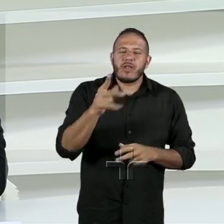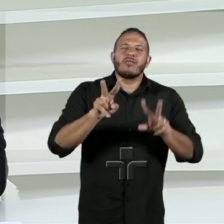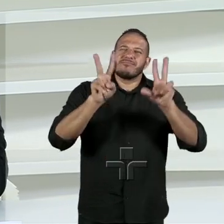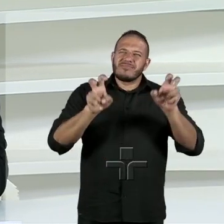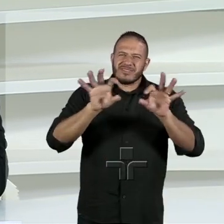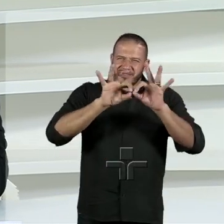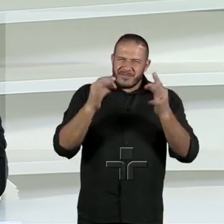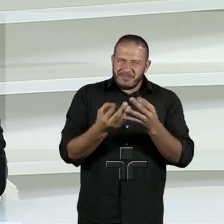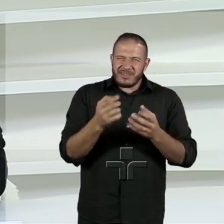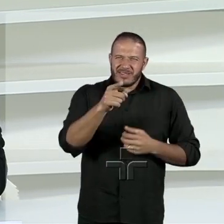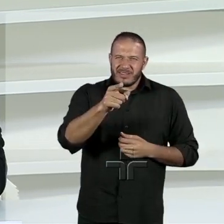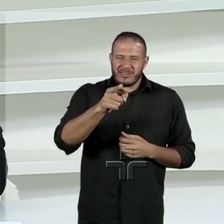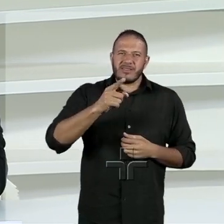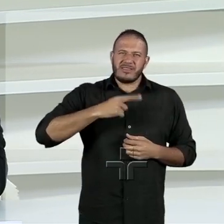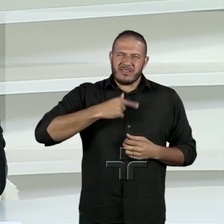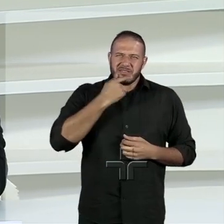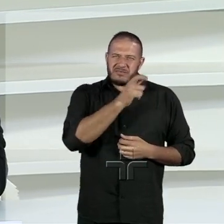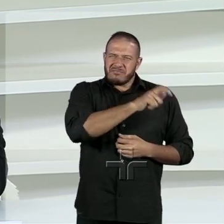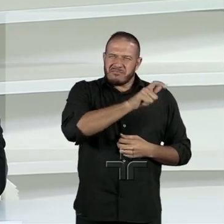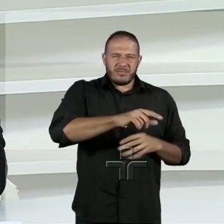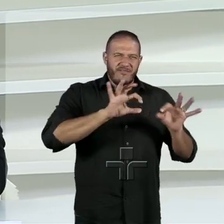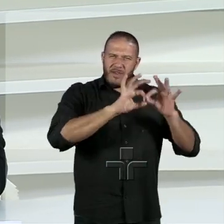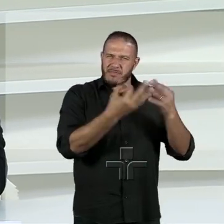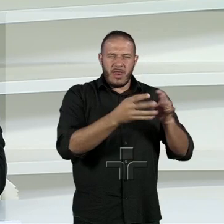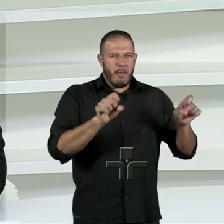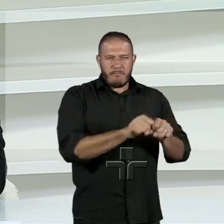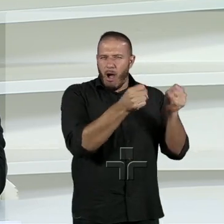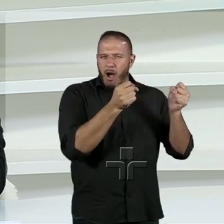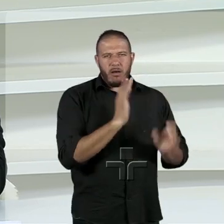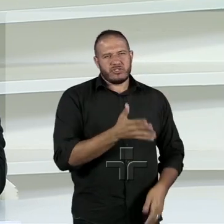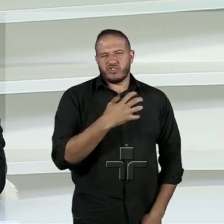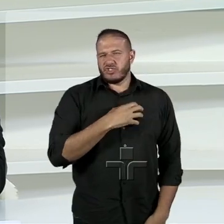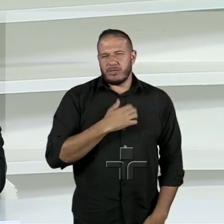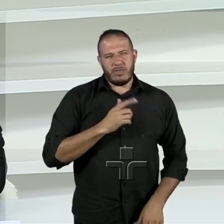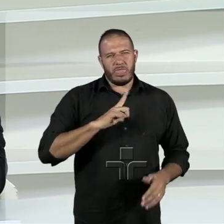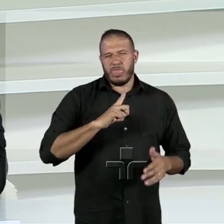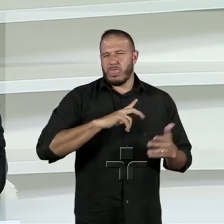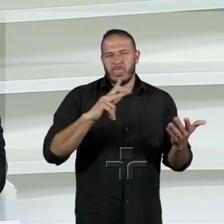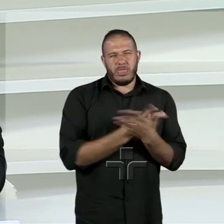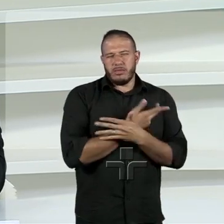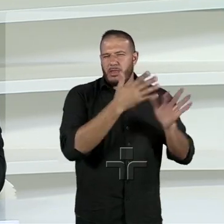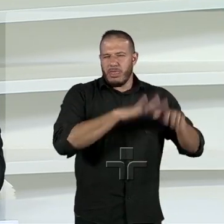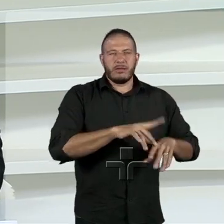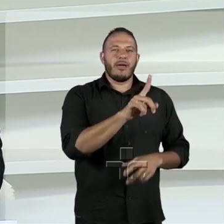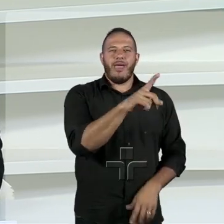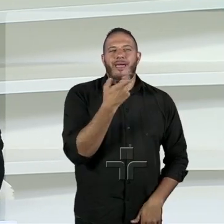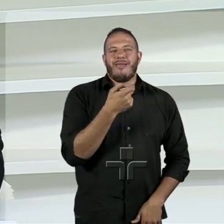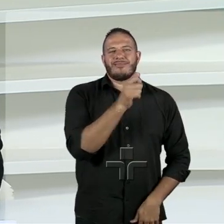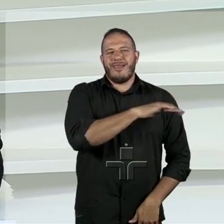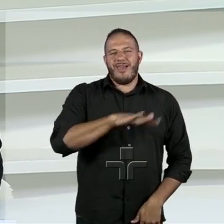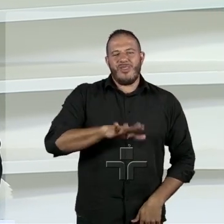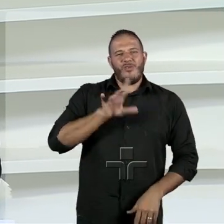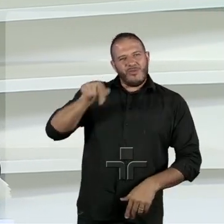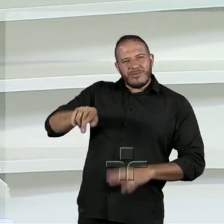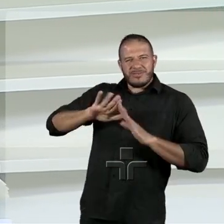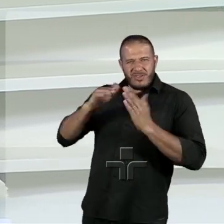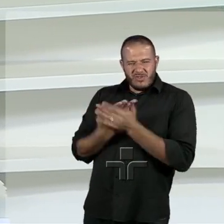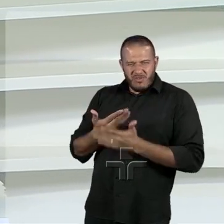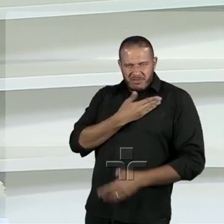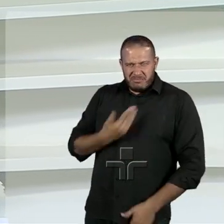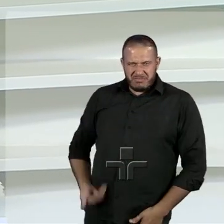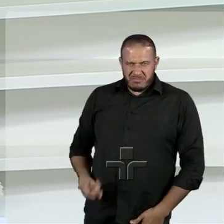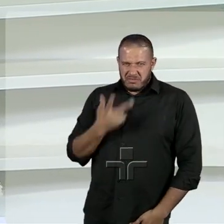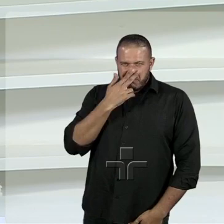esses meninos, eles tinham uma família completamente desestruturada, né? Nesse caso, e eram ex-alunos, né, de uma escola estadual. O senhor acha que a